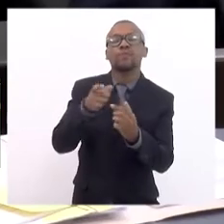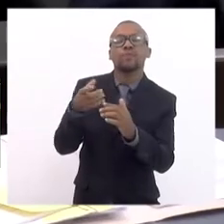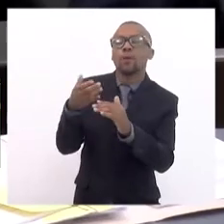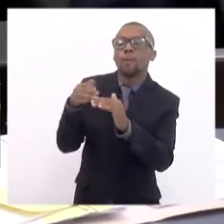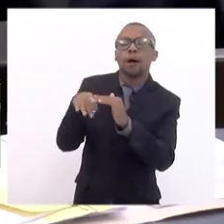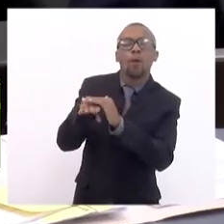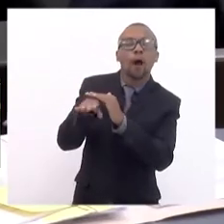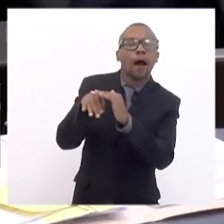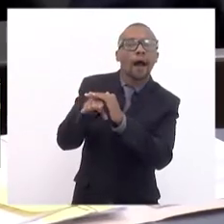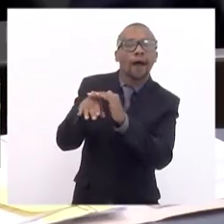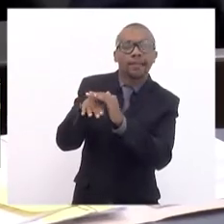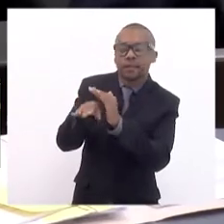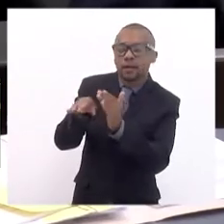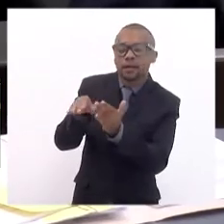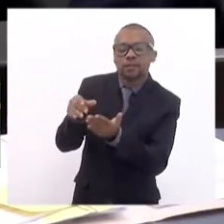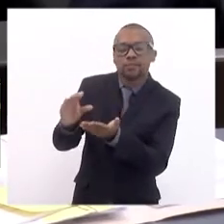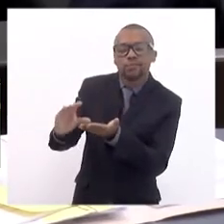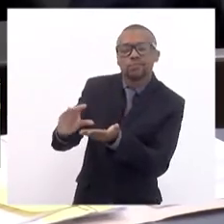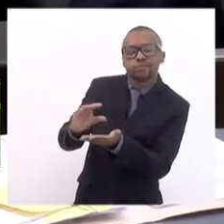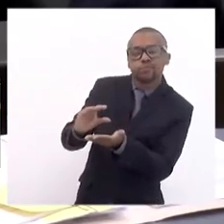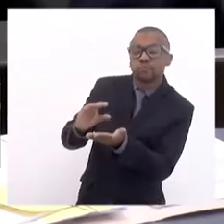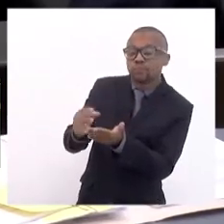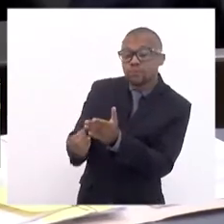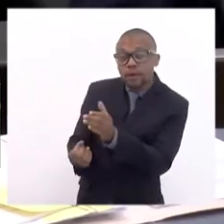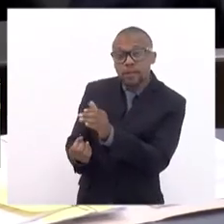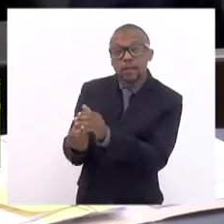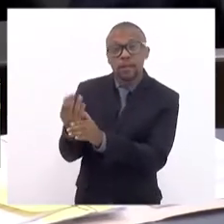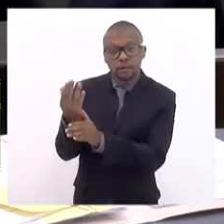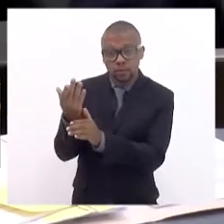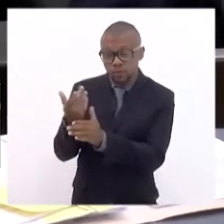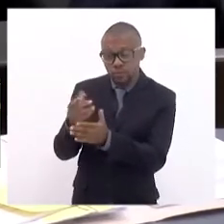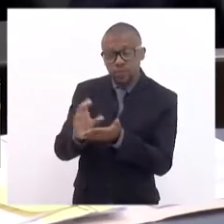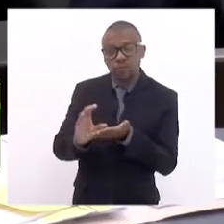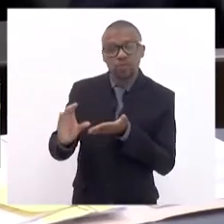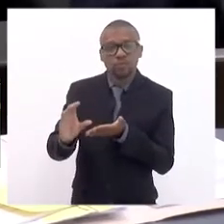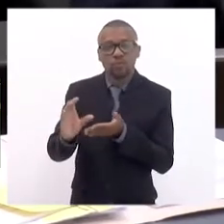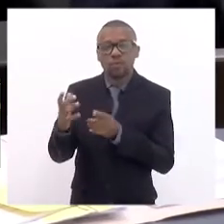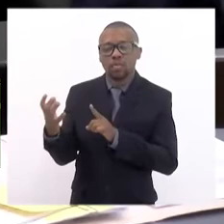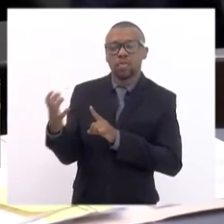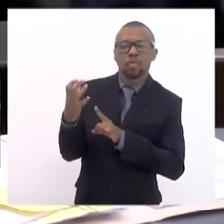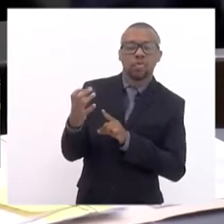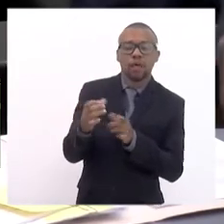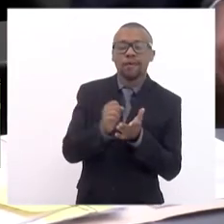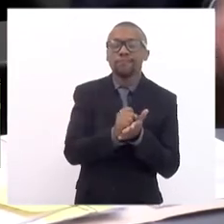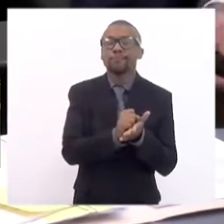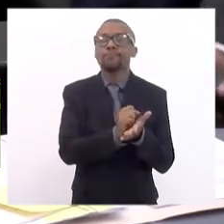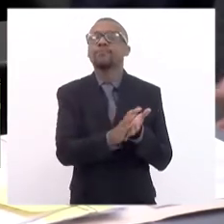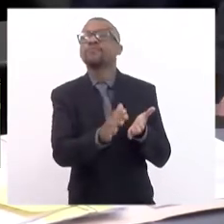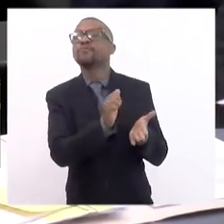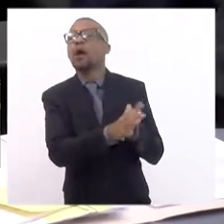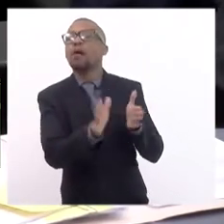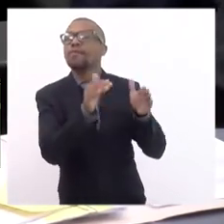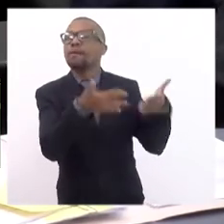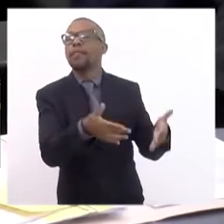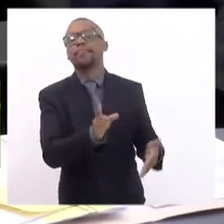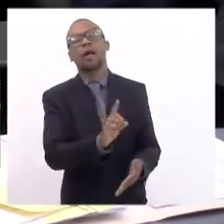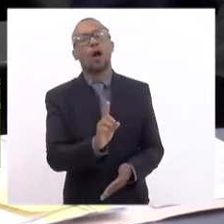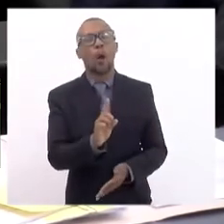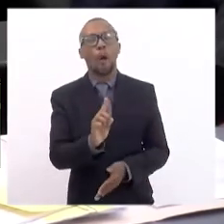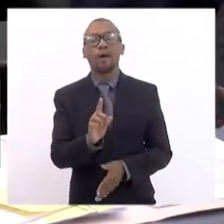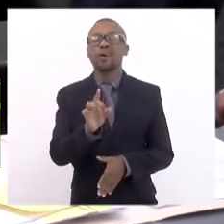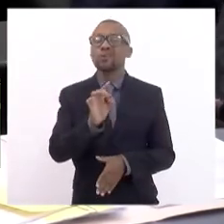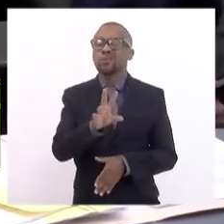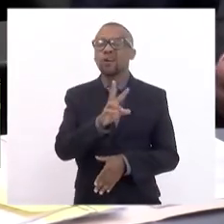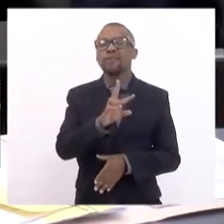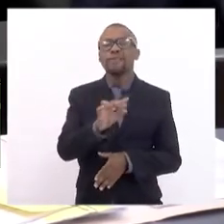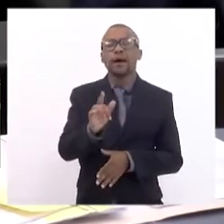Então, nunca a criação de um fundo implicará aumento de despesa per se. Né? Apenas vai